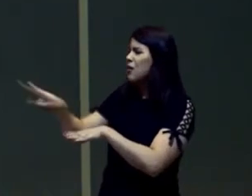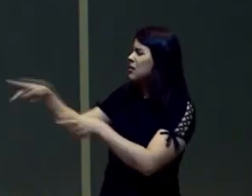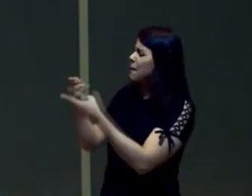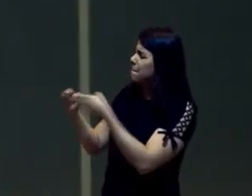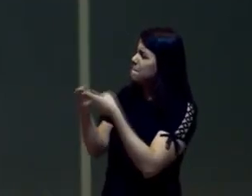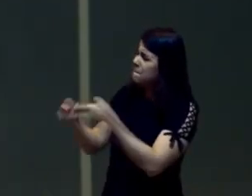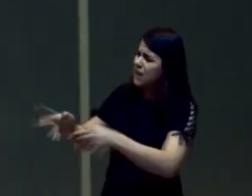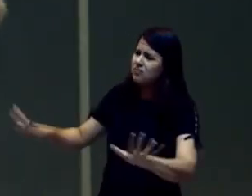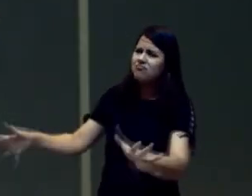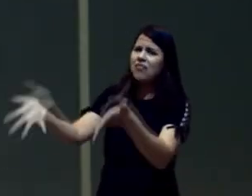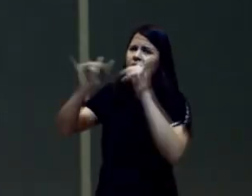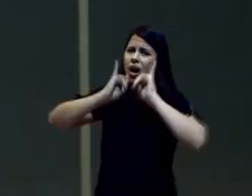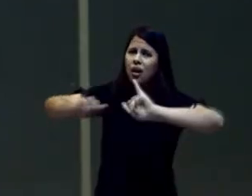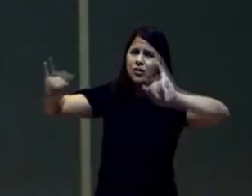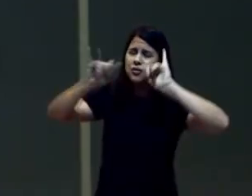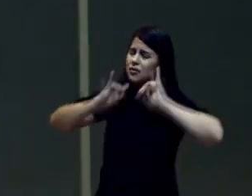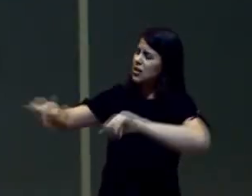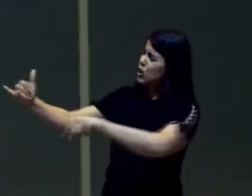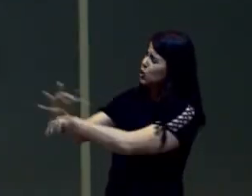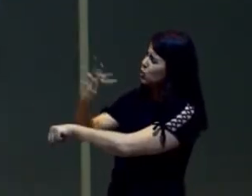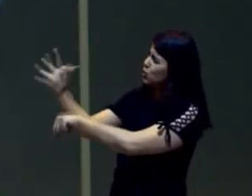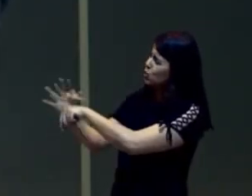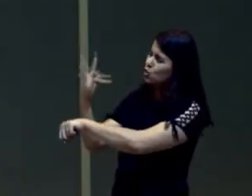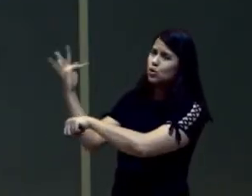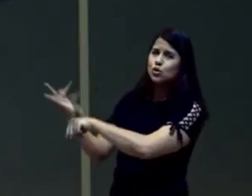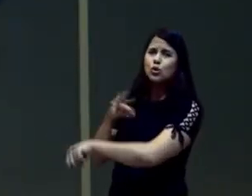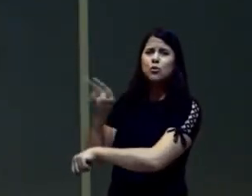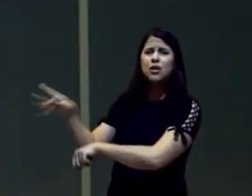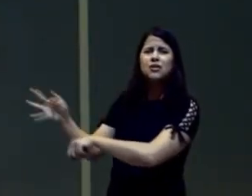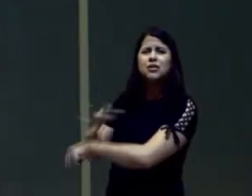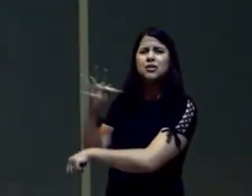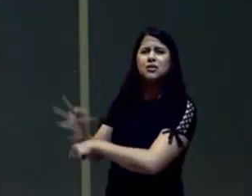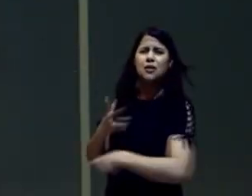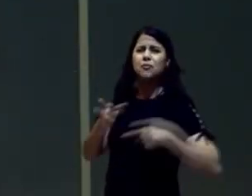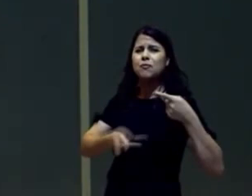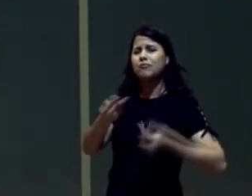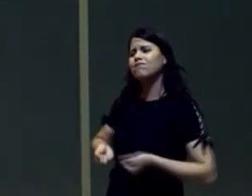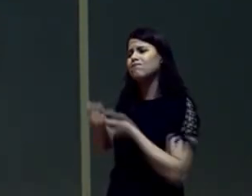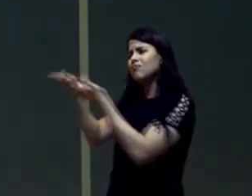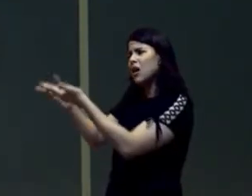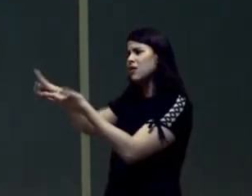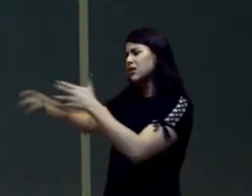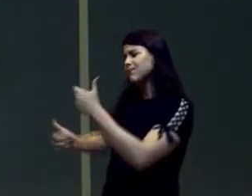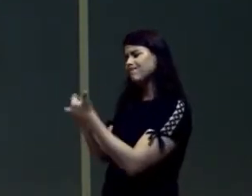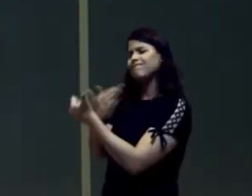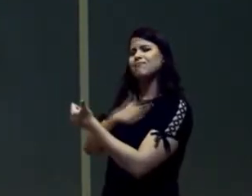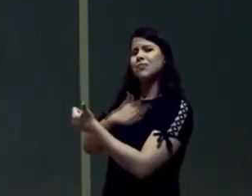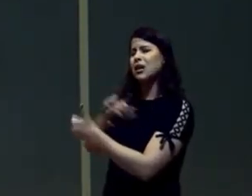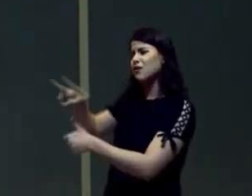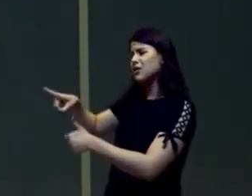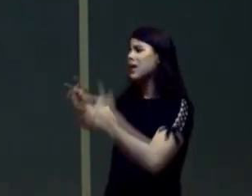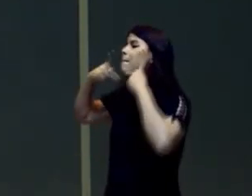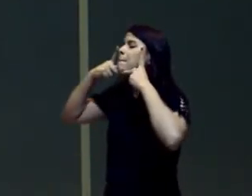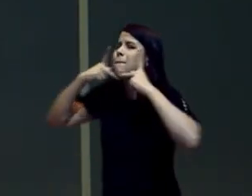paciência, suportando com doutrina, Timóteo. A herança que está sendo transmitida para você é esta: